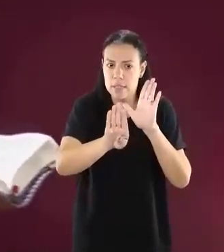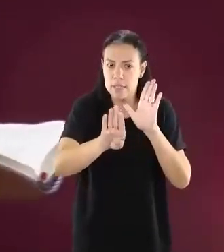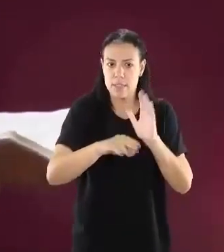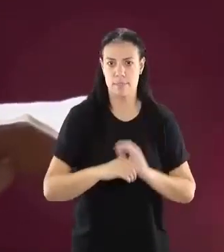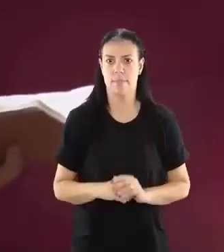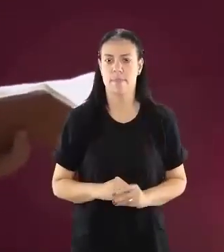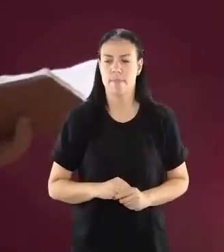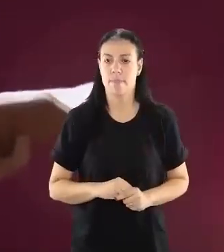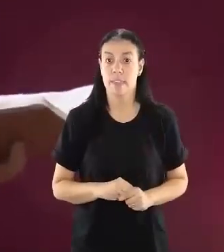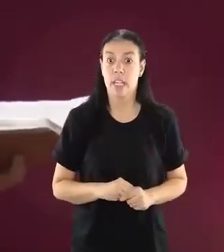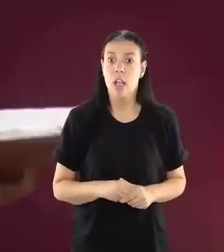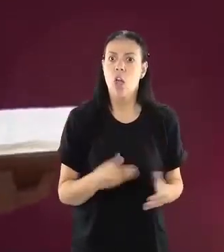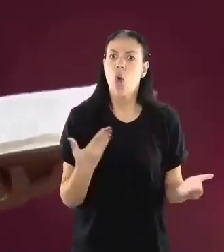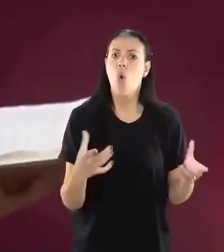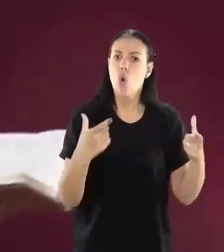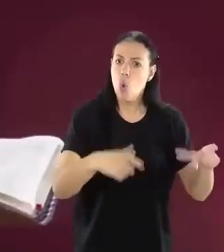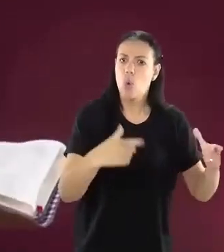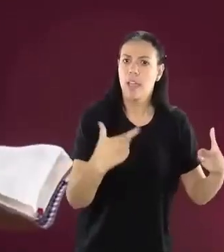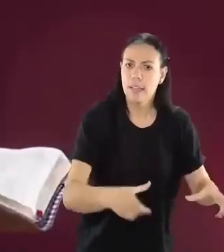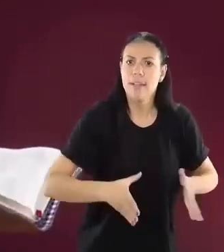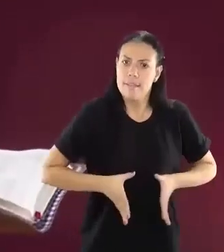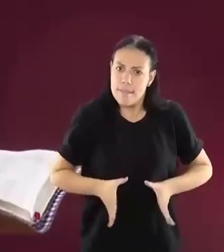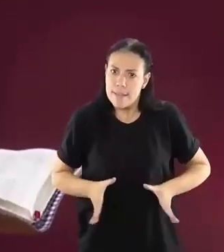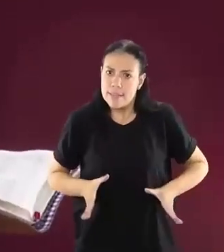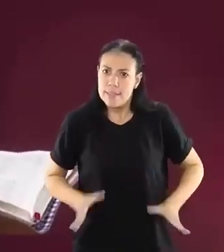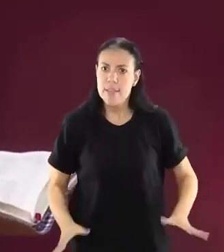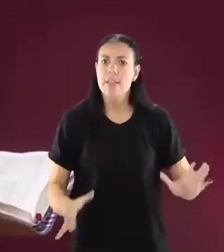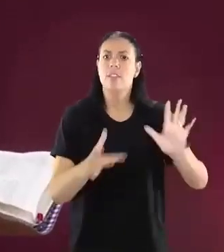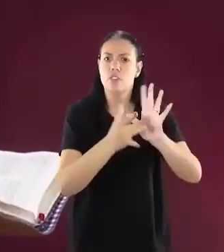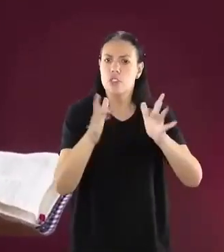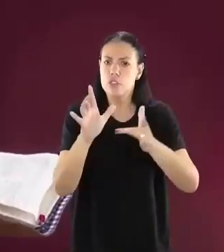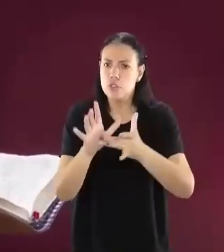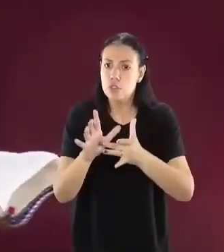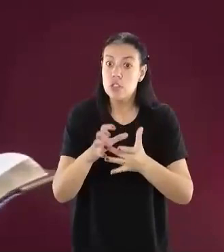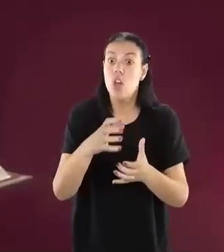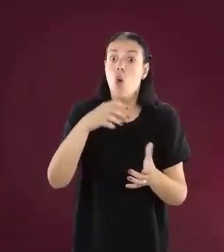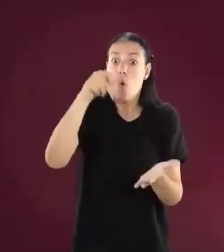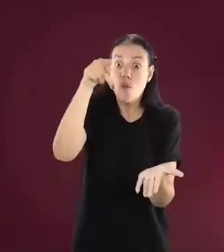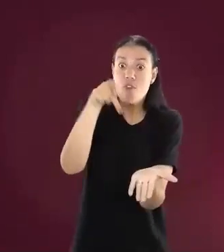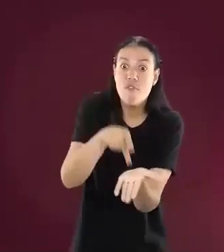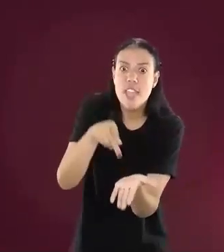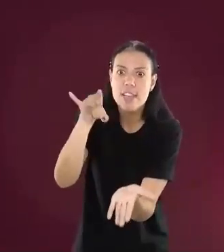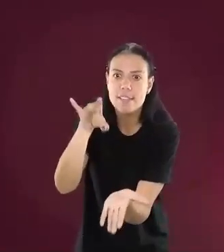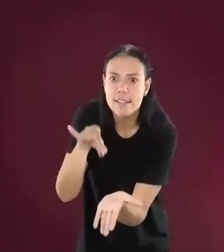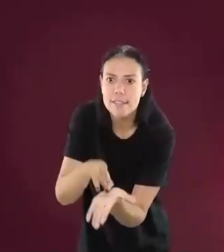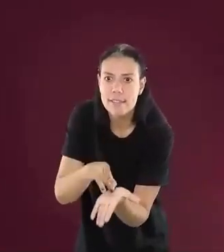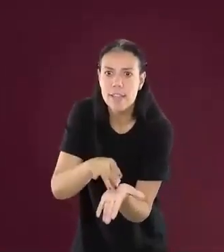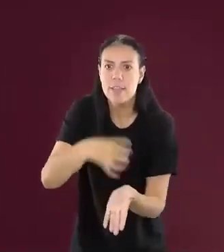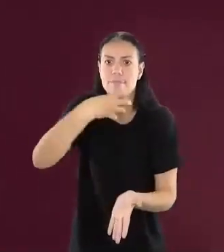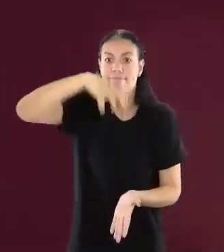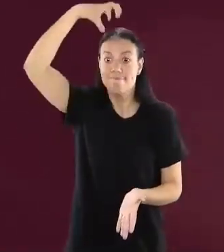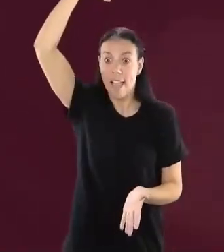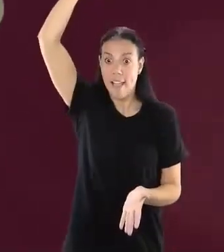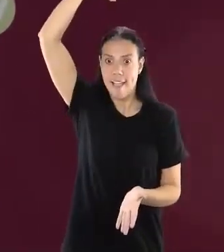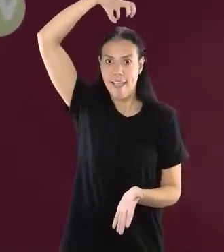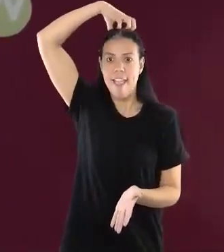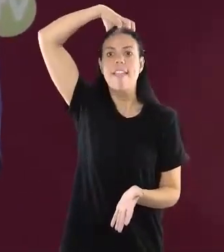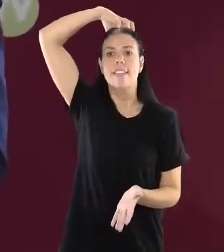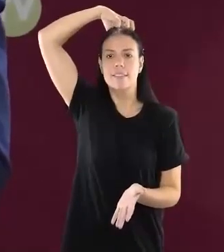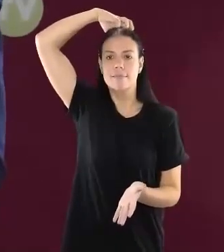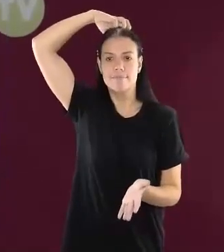nasceria o recém-nascido rei dos judeus, sendo instruídos de que ele nasceria em